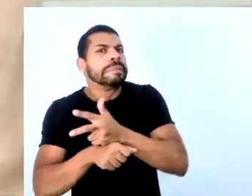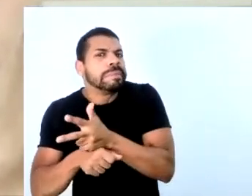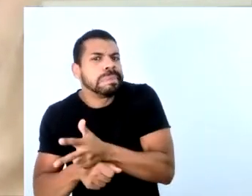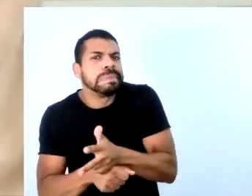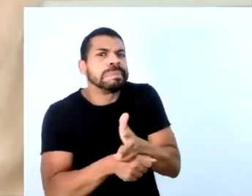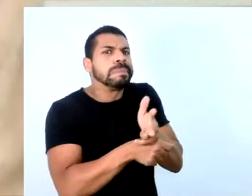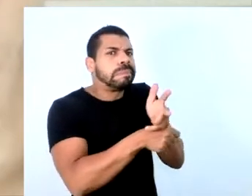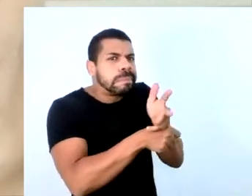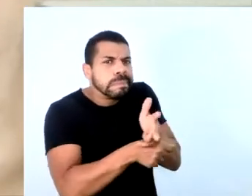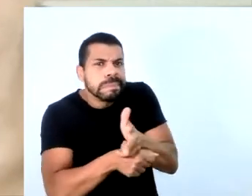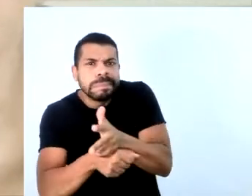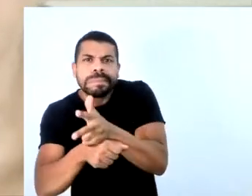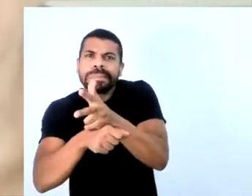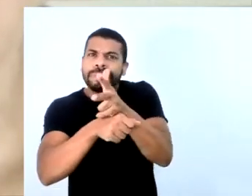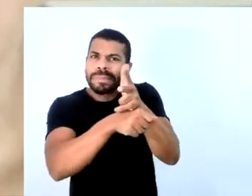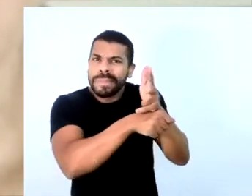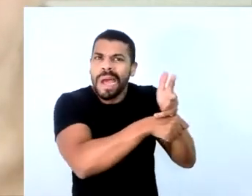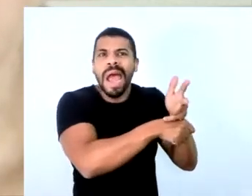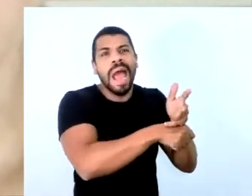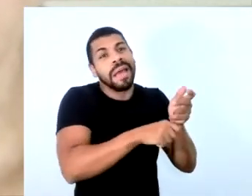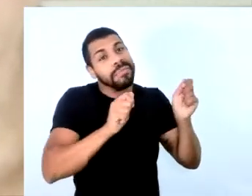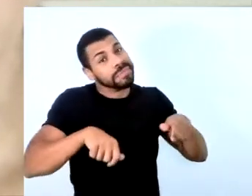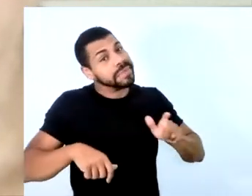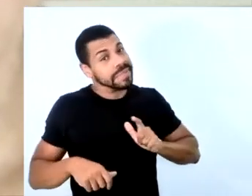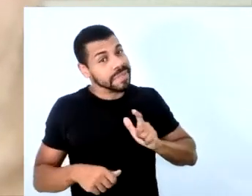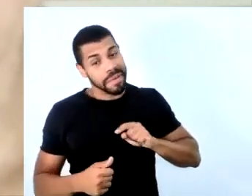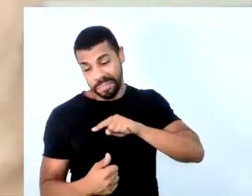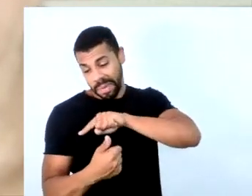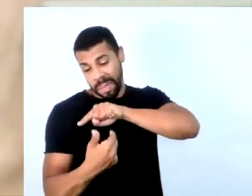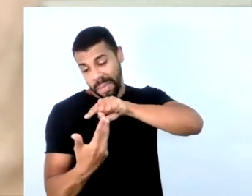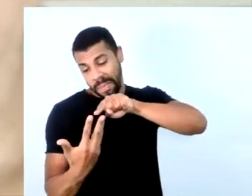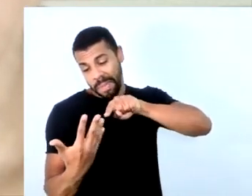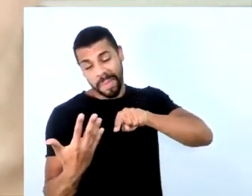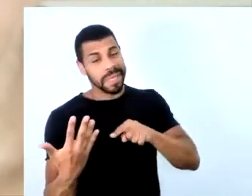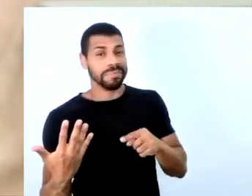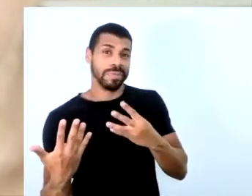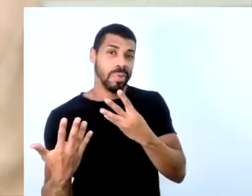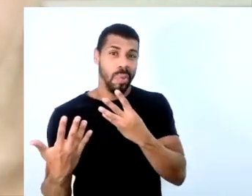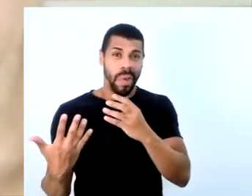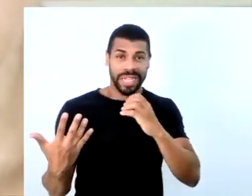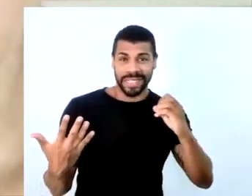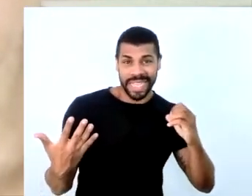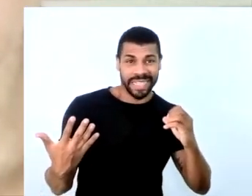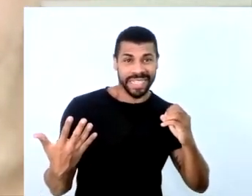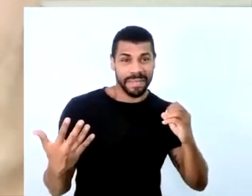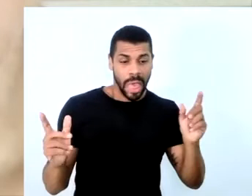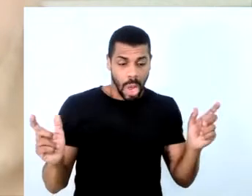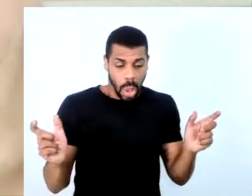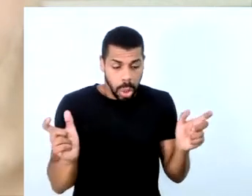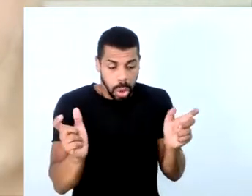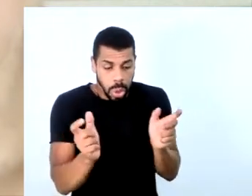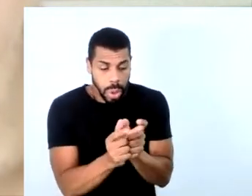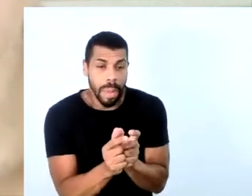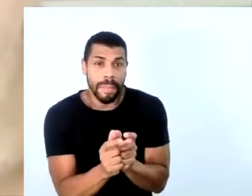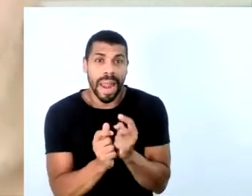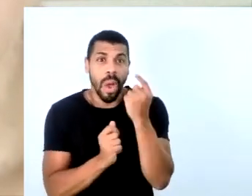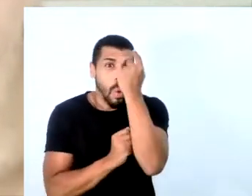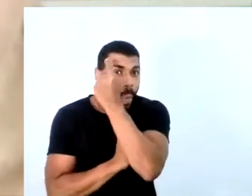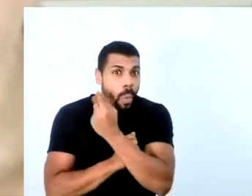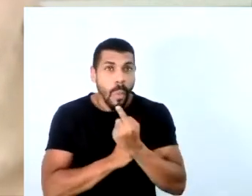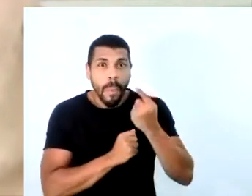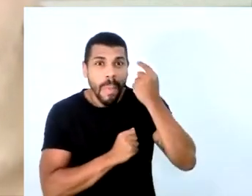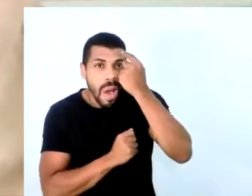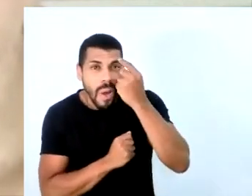horas de material, que caminho seguir, porque são 400 horas de material, são 400 possibilidades. Né?